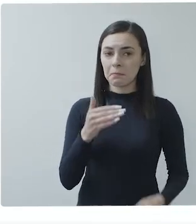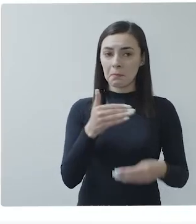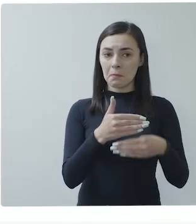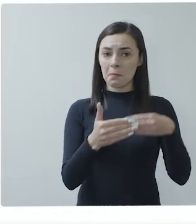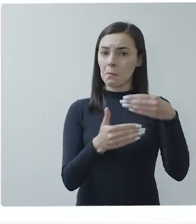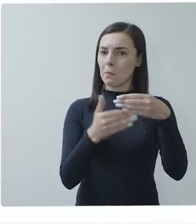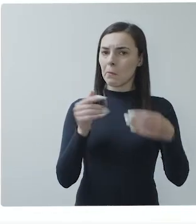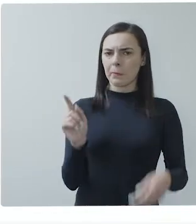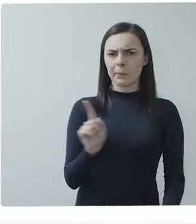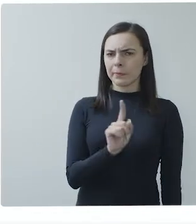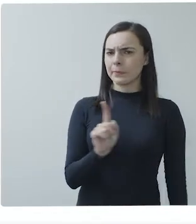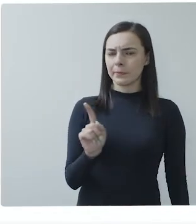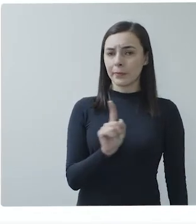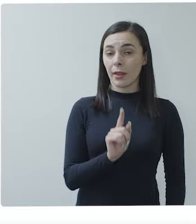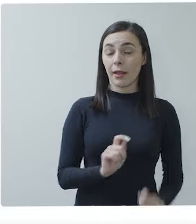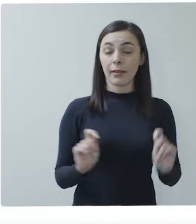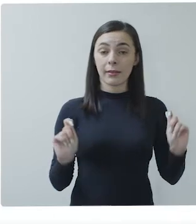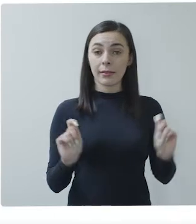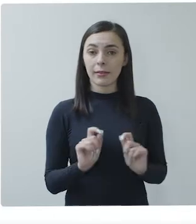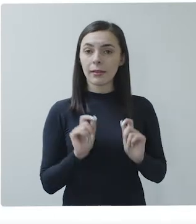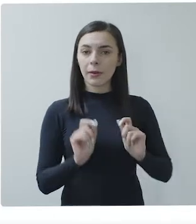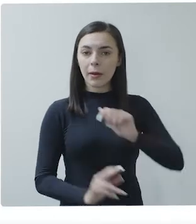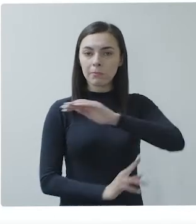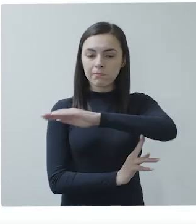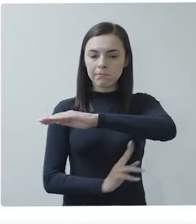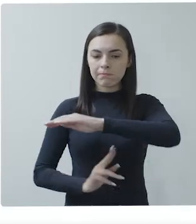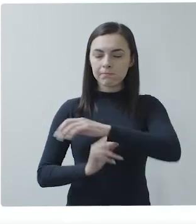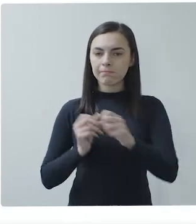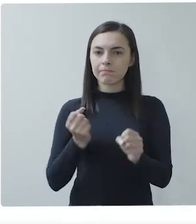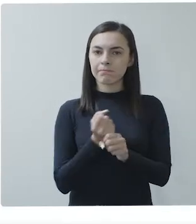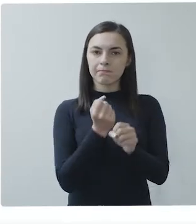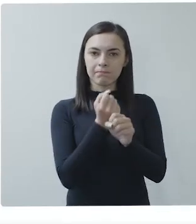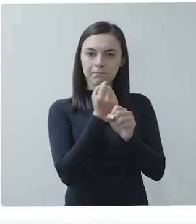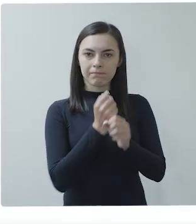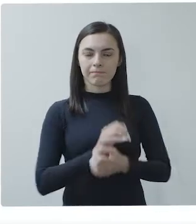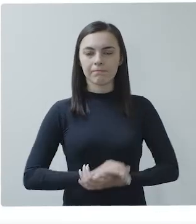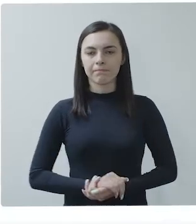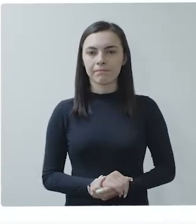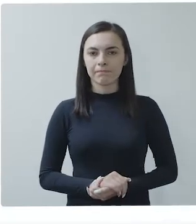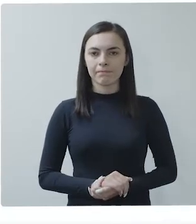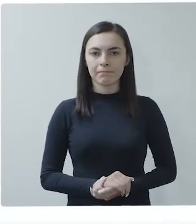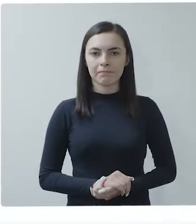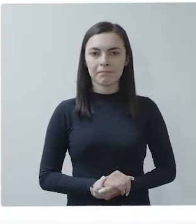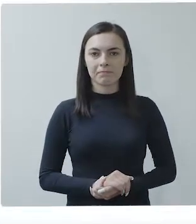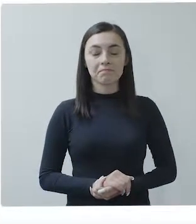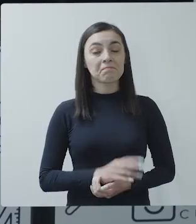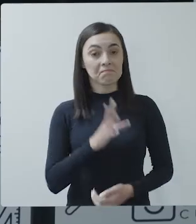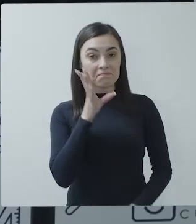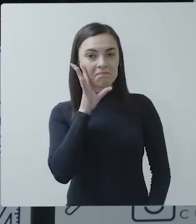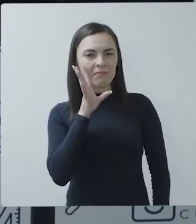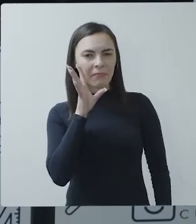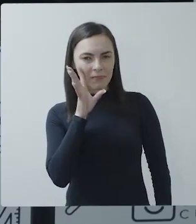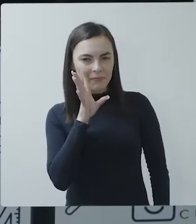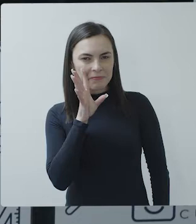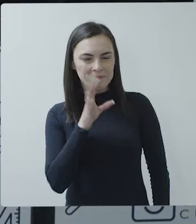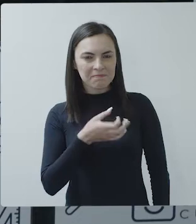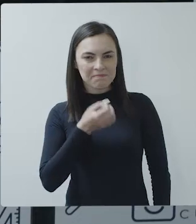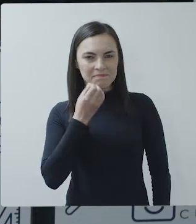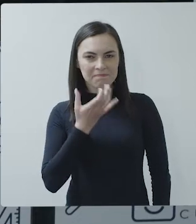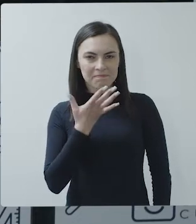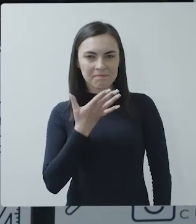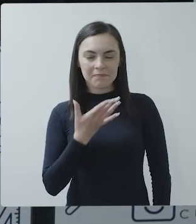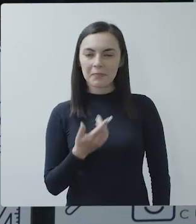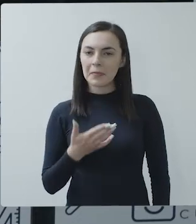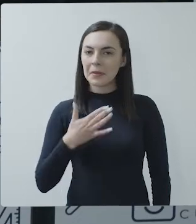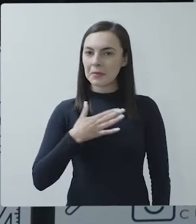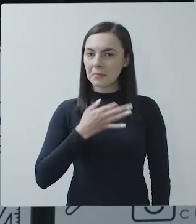não. Podemos construir pontes. Que legal, né? Que bacana. Eu